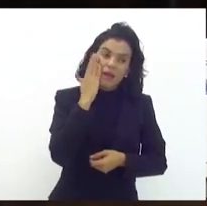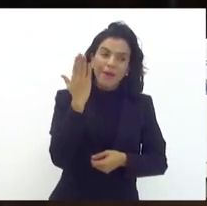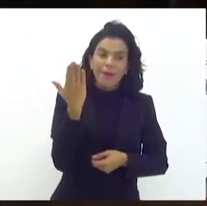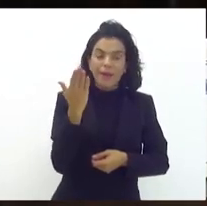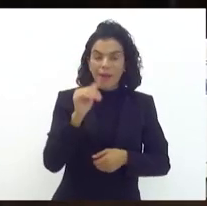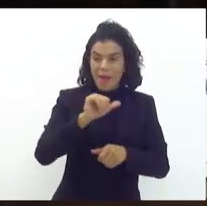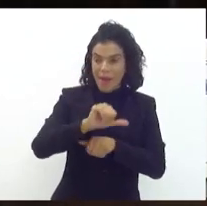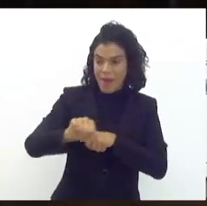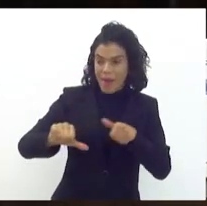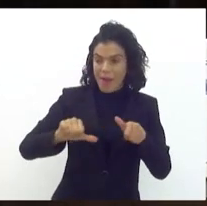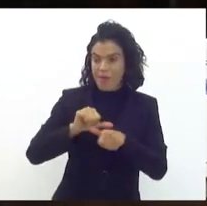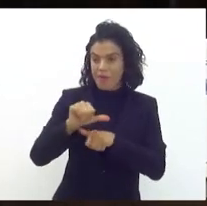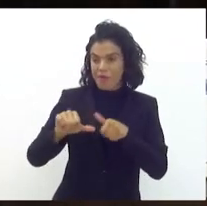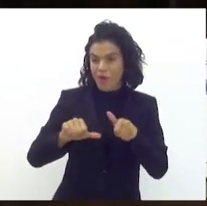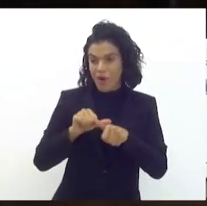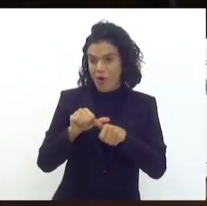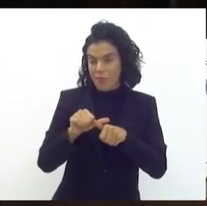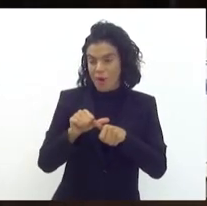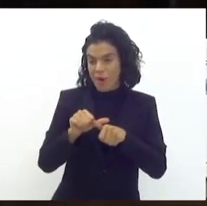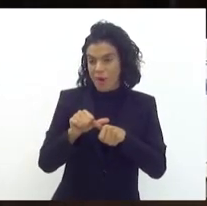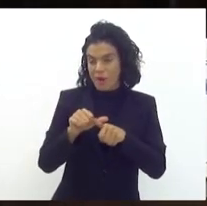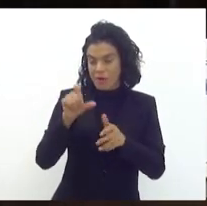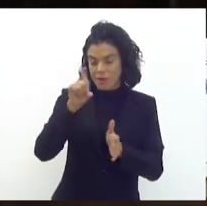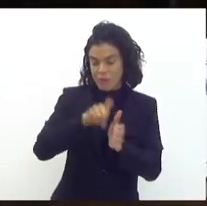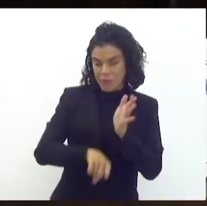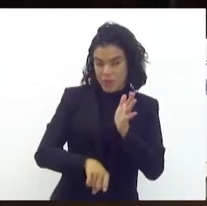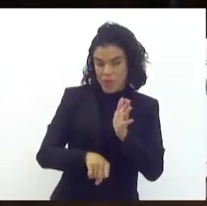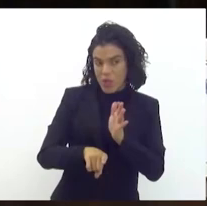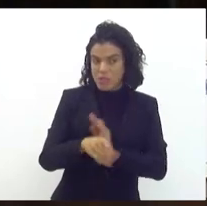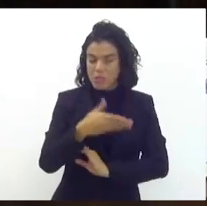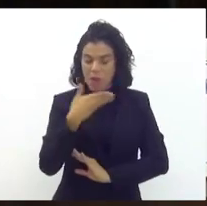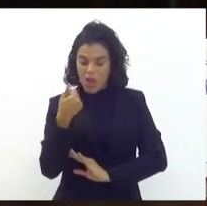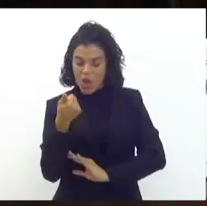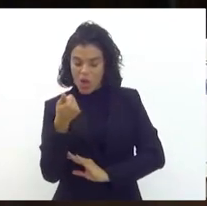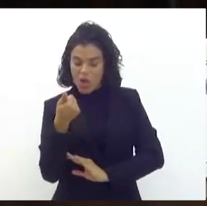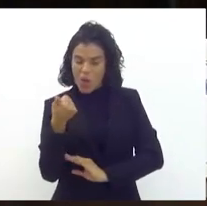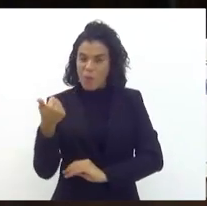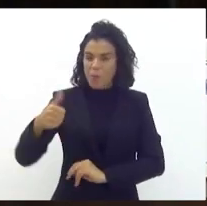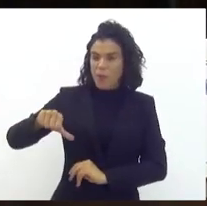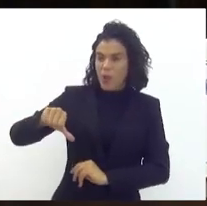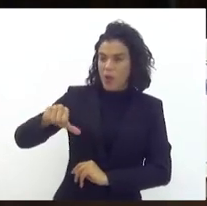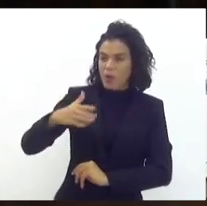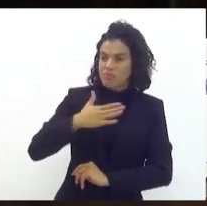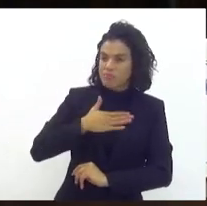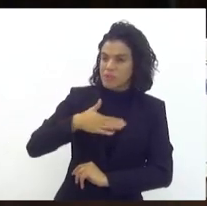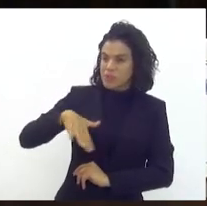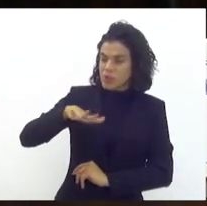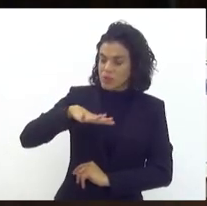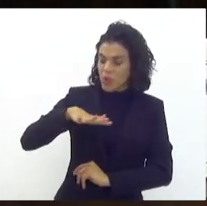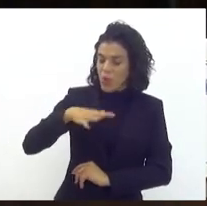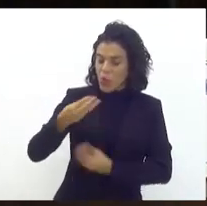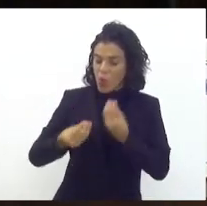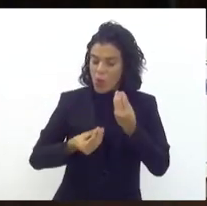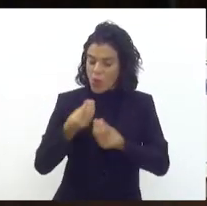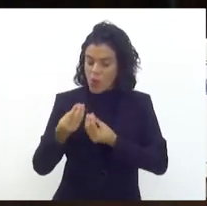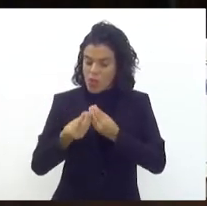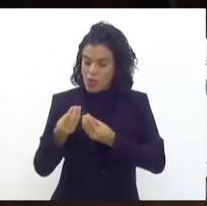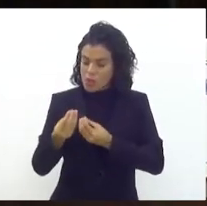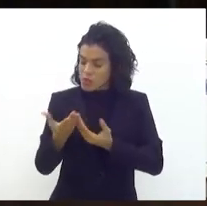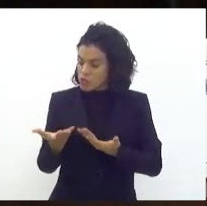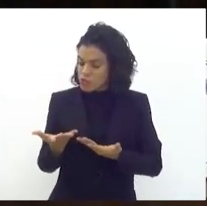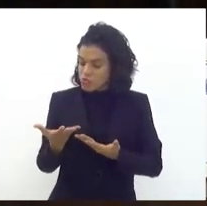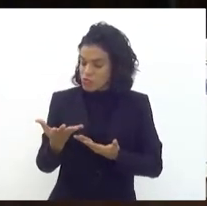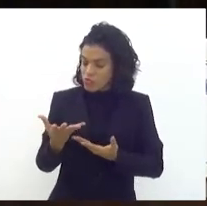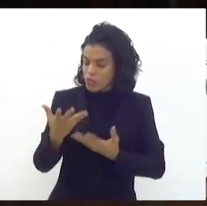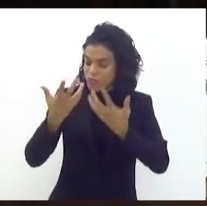de reforma tributária isso é burro ruim para mim isso melhora ou pior a minha situação como é que isso afeta minha vida